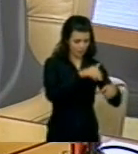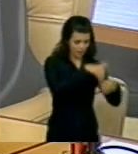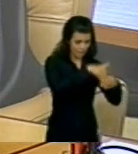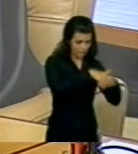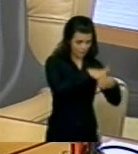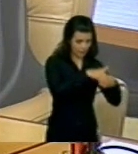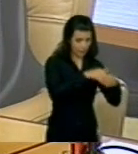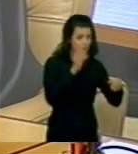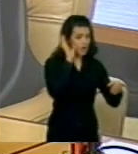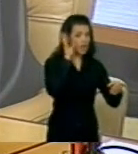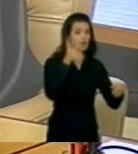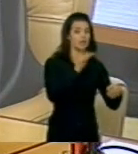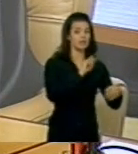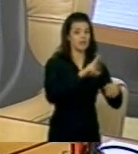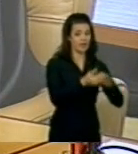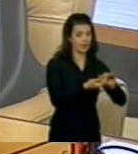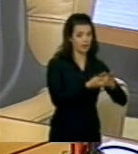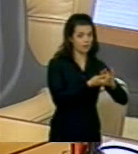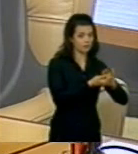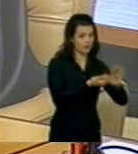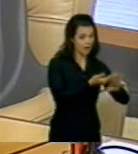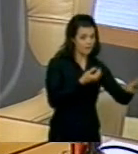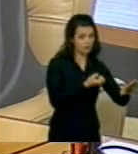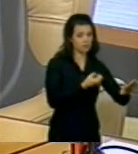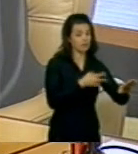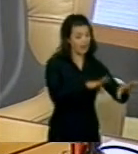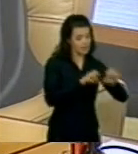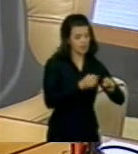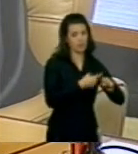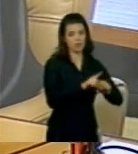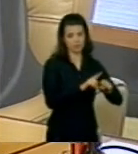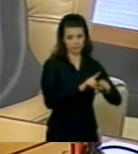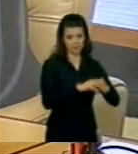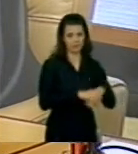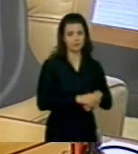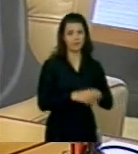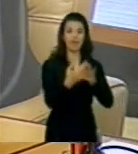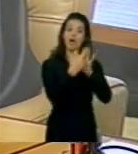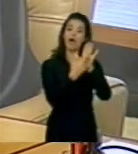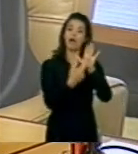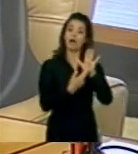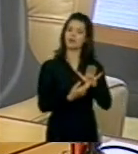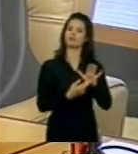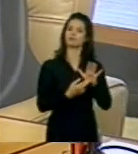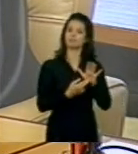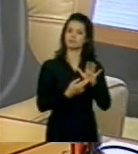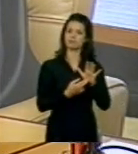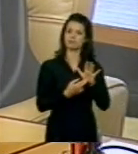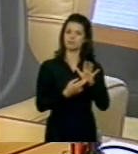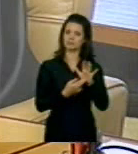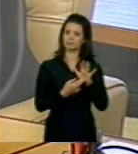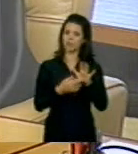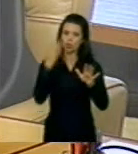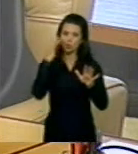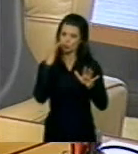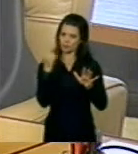até a decisão final, sustar o andamento da ação. A regra realmente, disso não pode ter